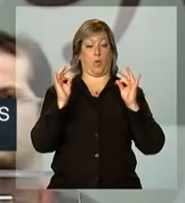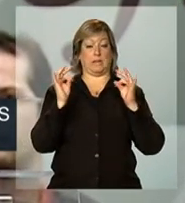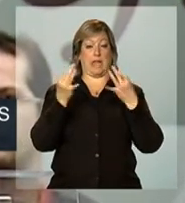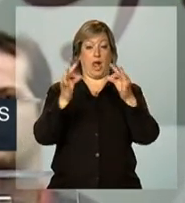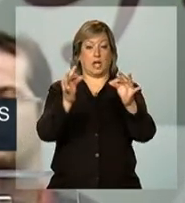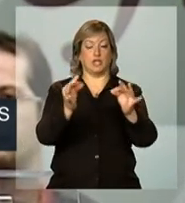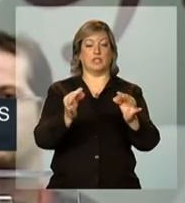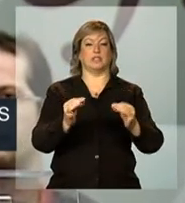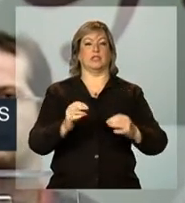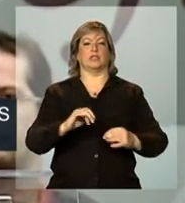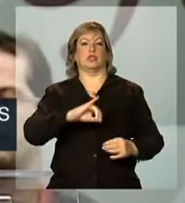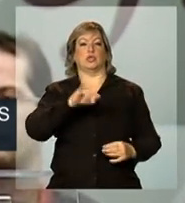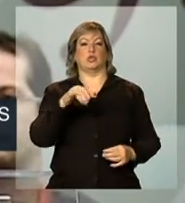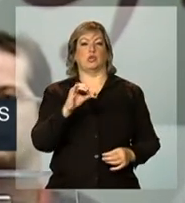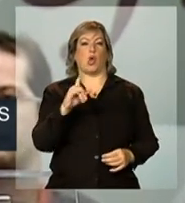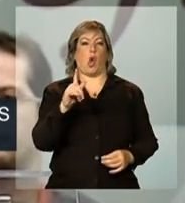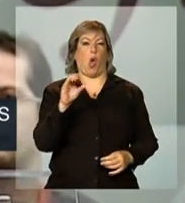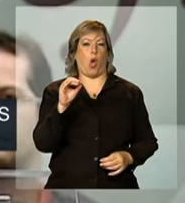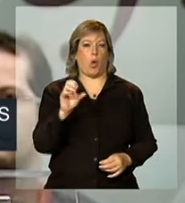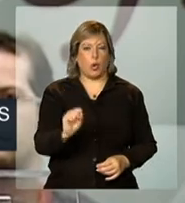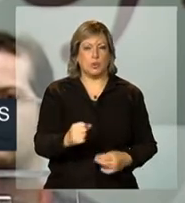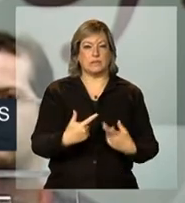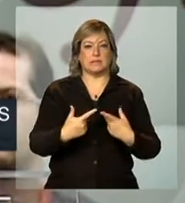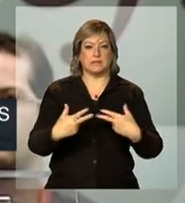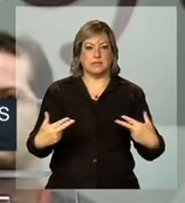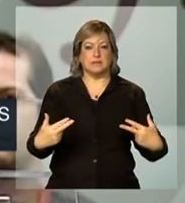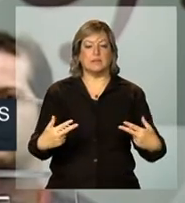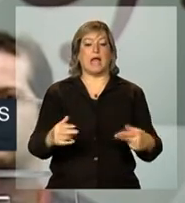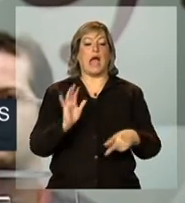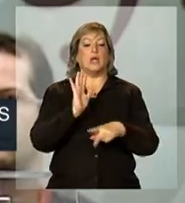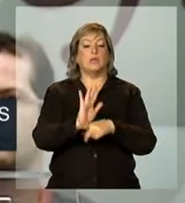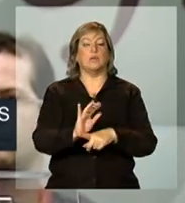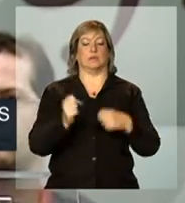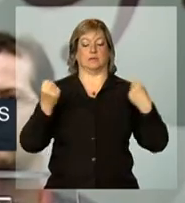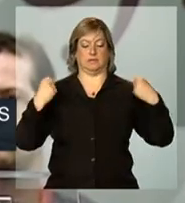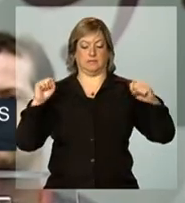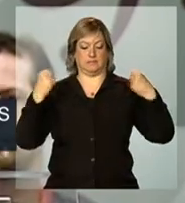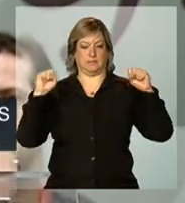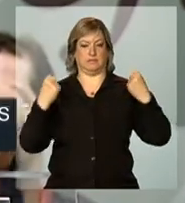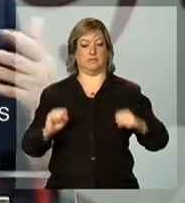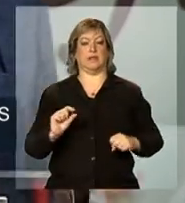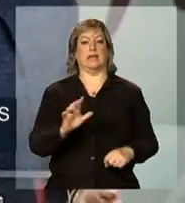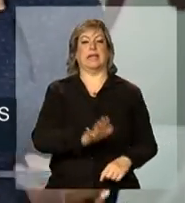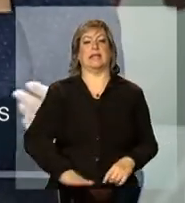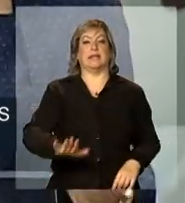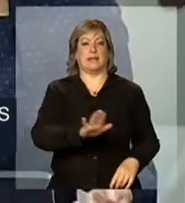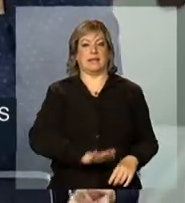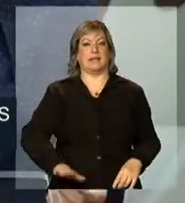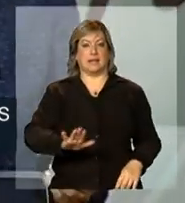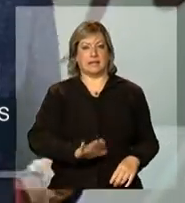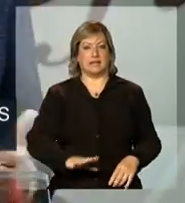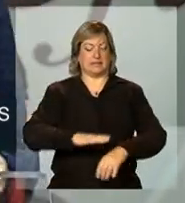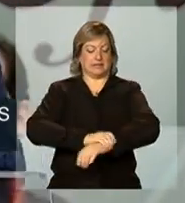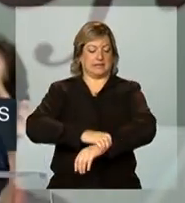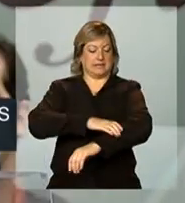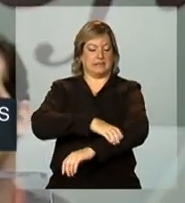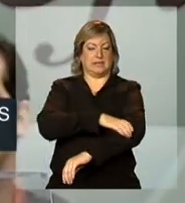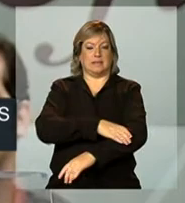jogos para a fisioterapia de crianças e de jovens e